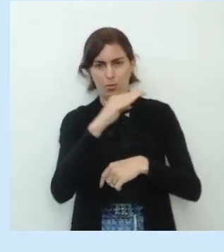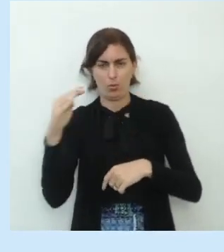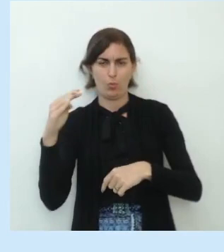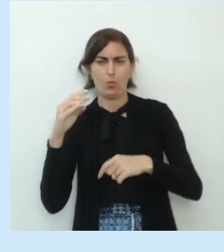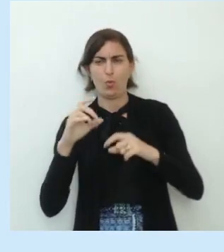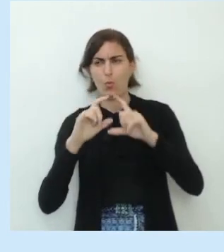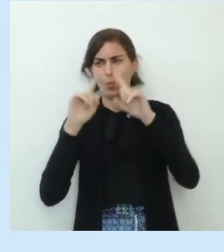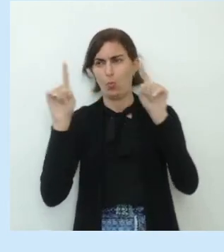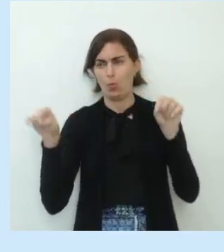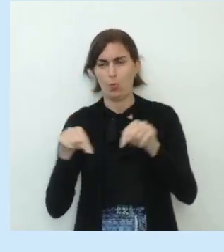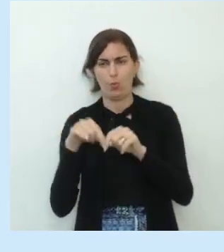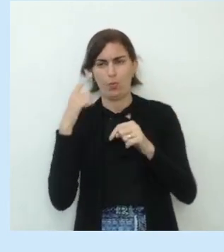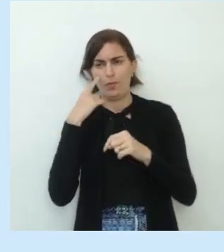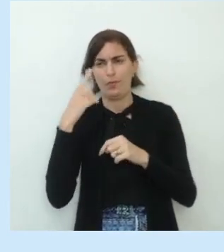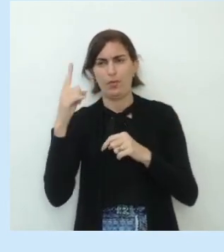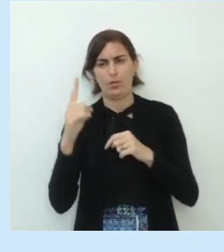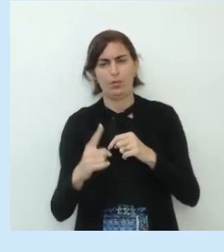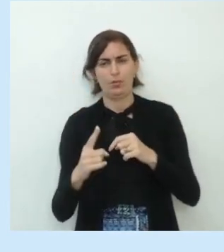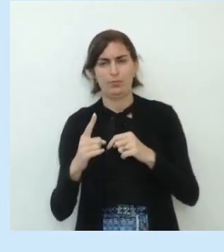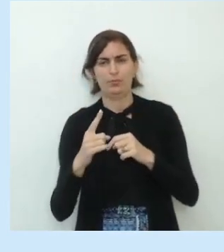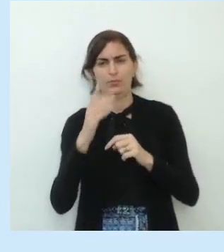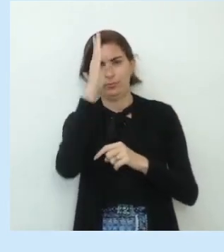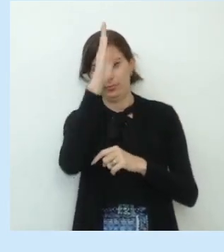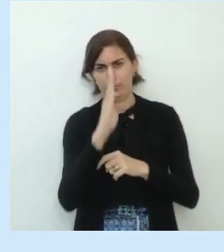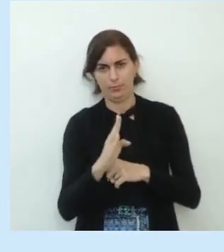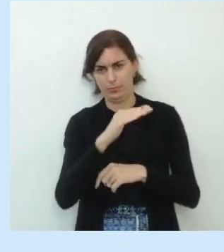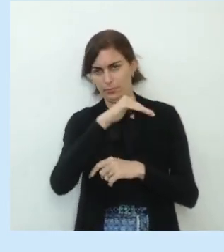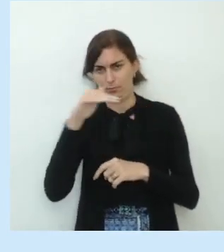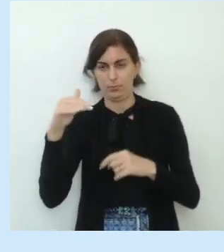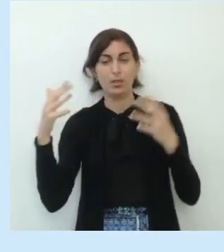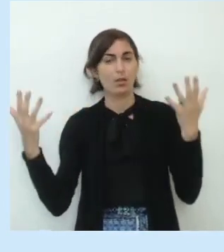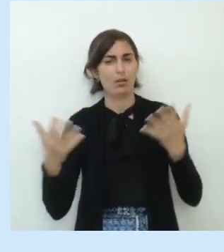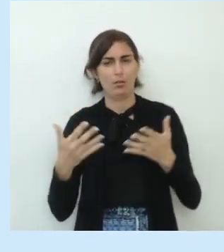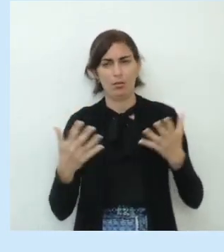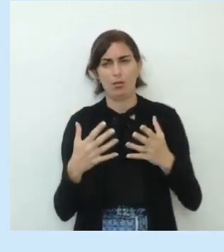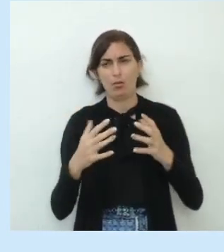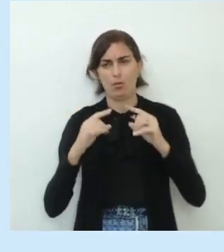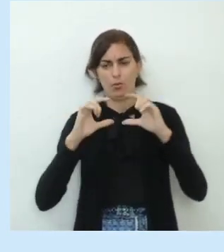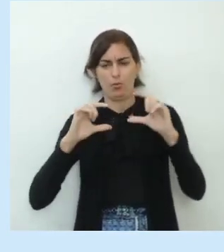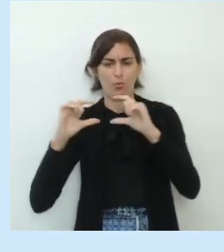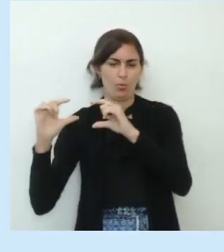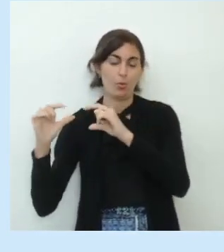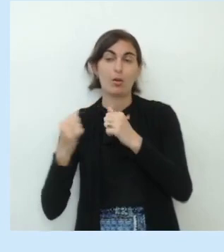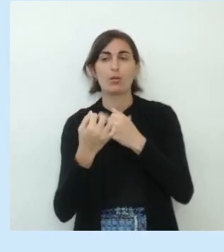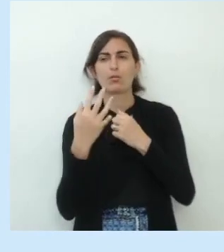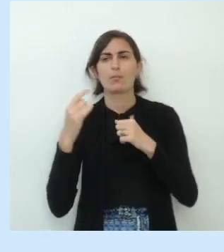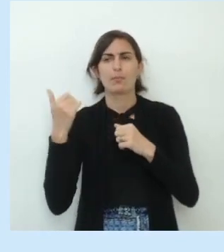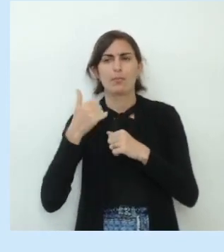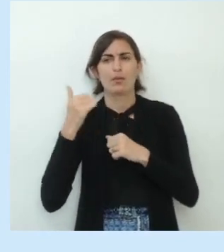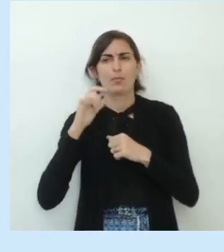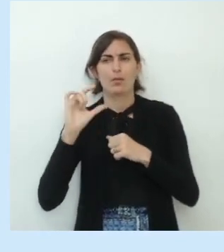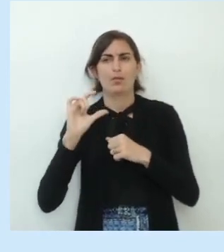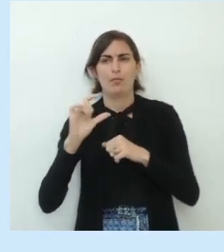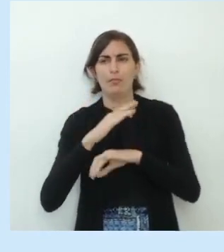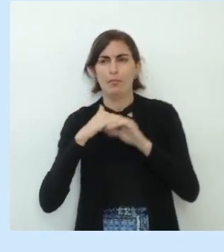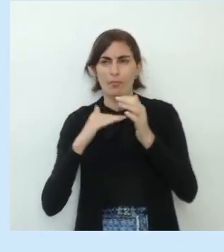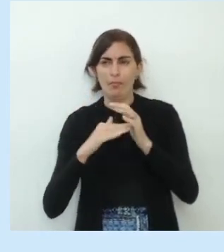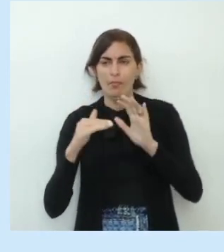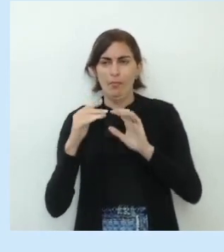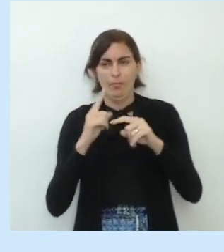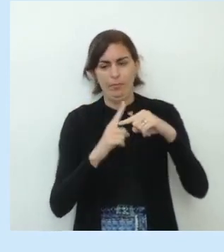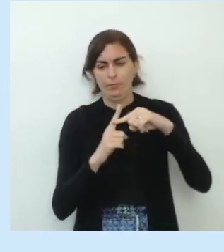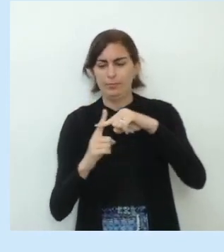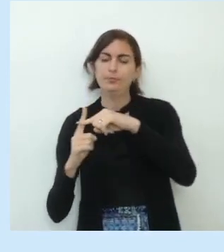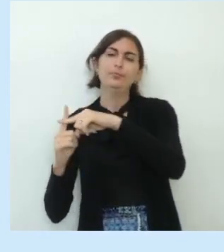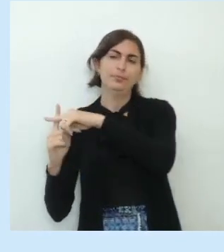Nós vimos os eixos das coordenadas, vamos trabalhar os quadrantes. Esse primeiro quadrante, tudo é positivo,